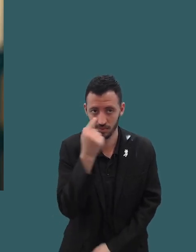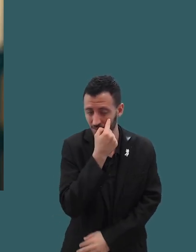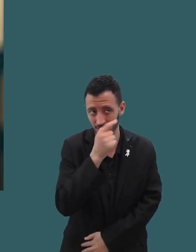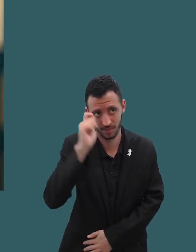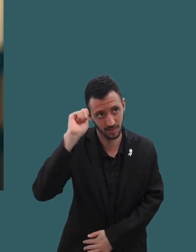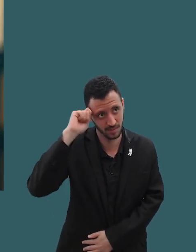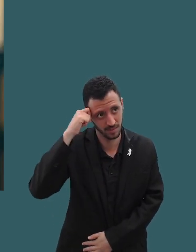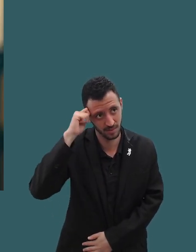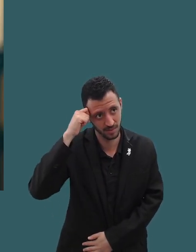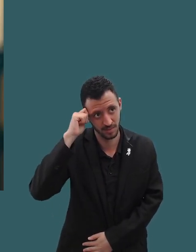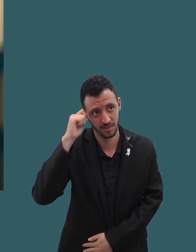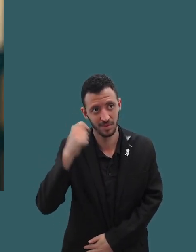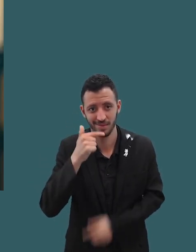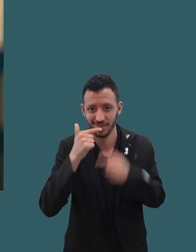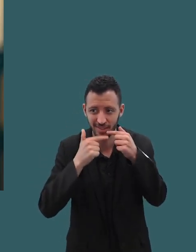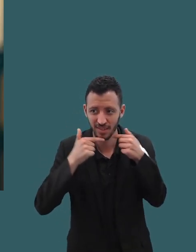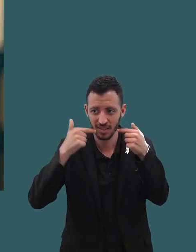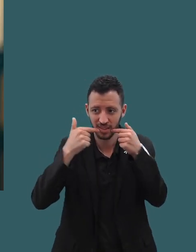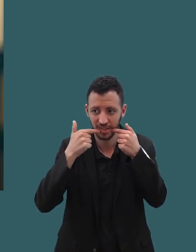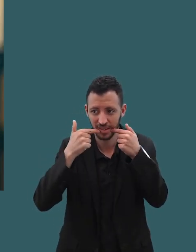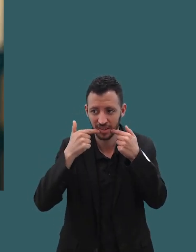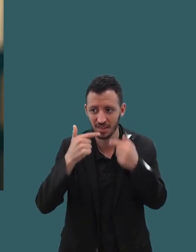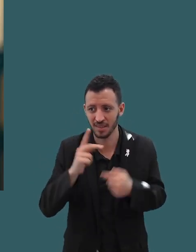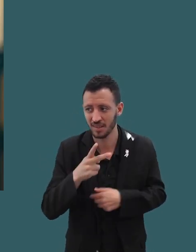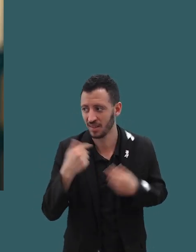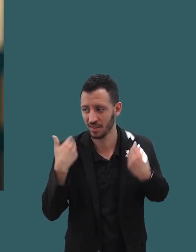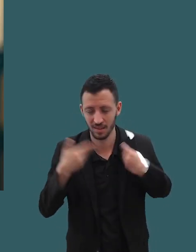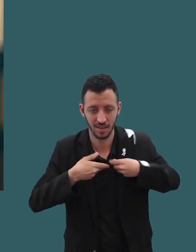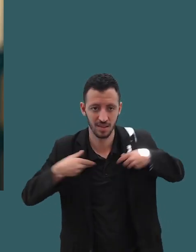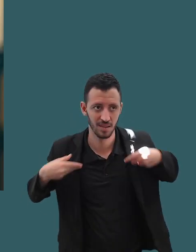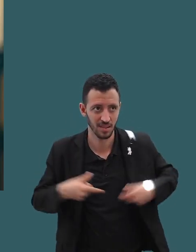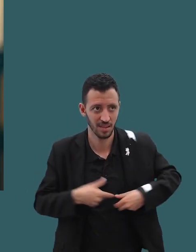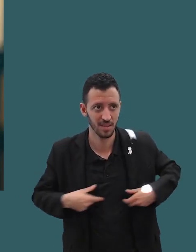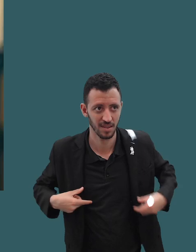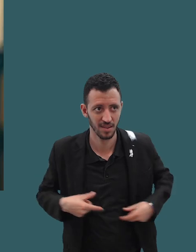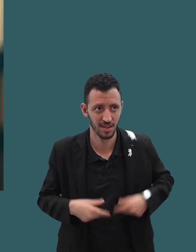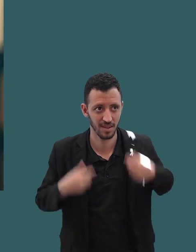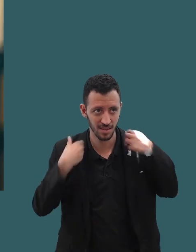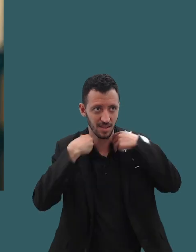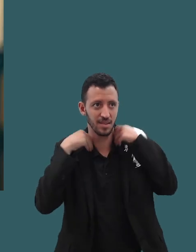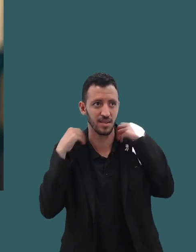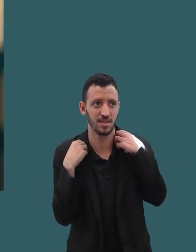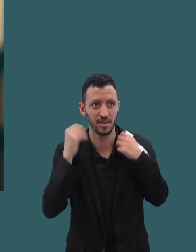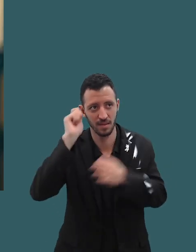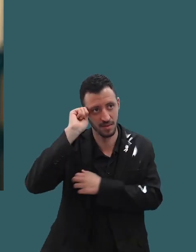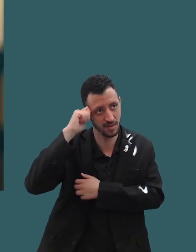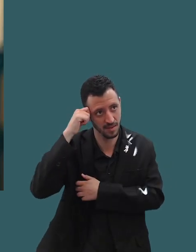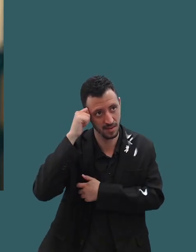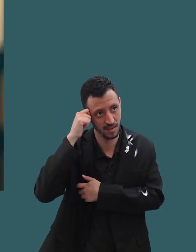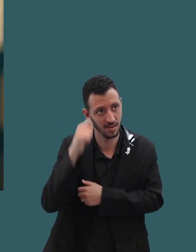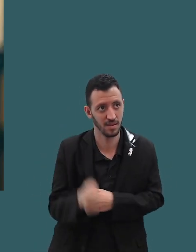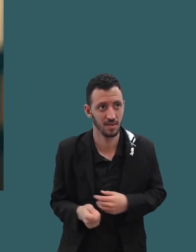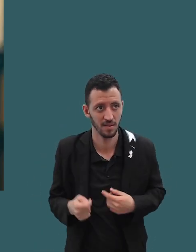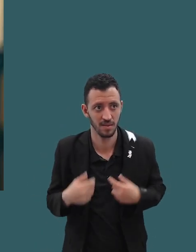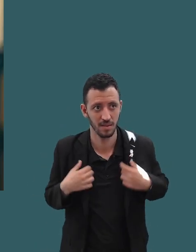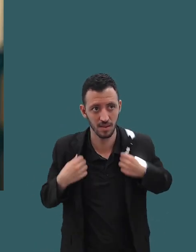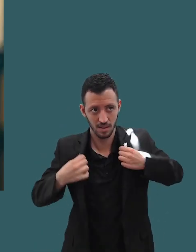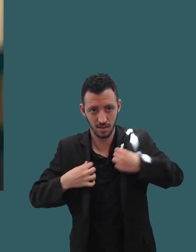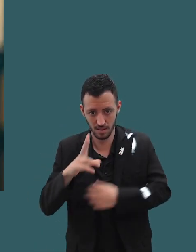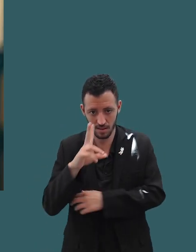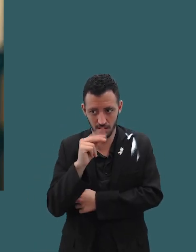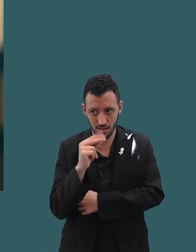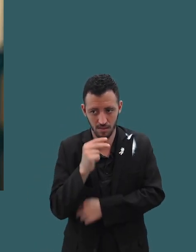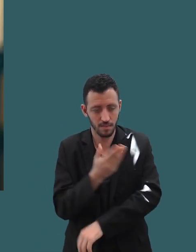pretos, sorridente, utiliza uma camisa listrada com a gola preta. A camisa é